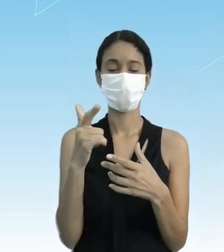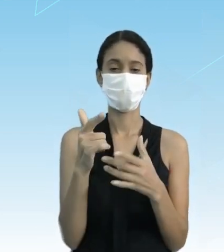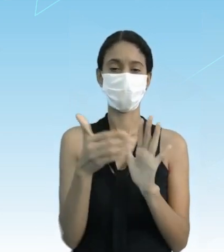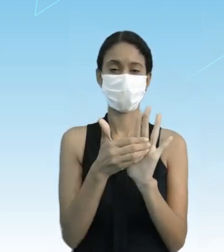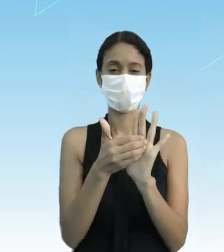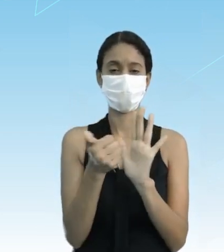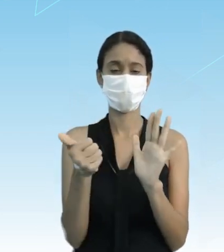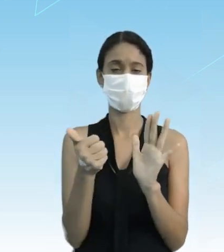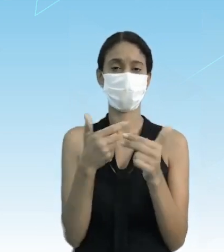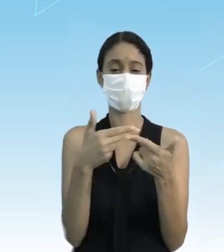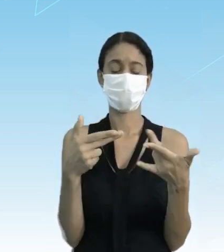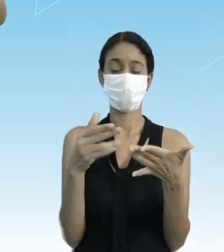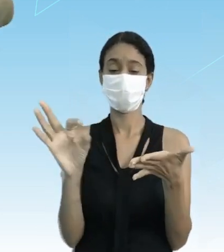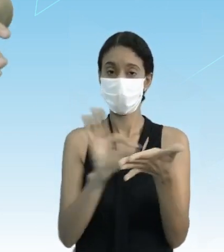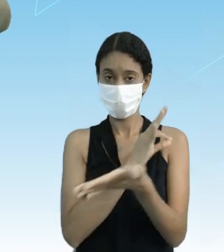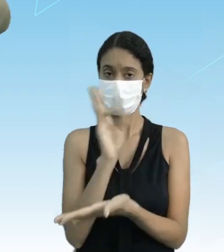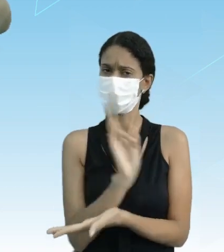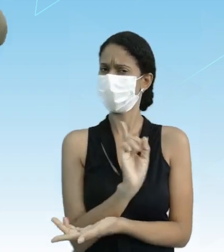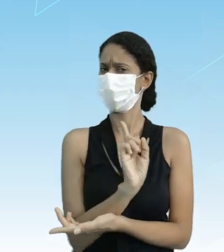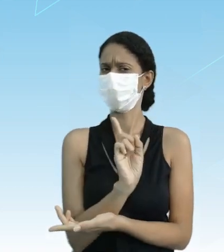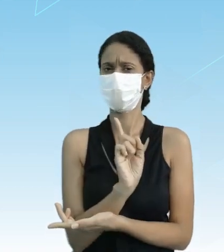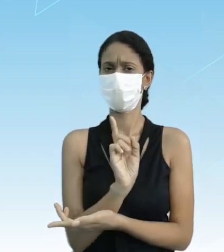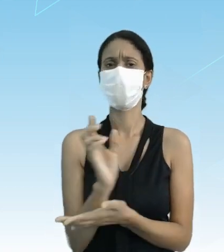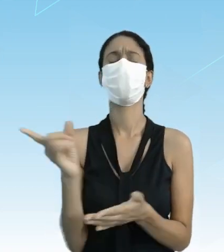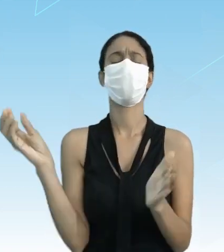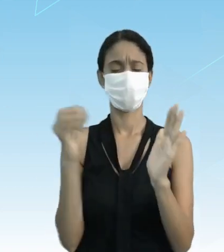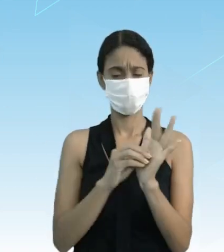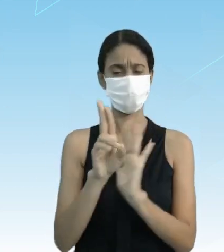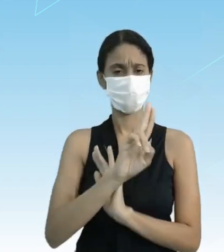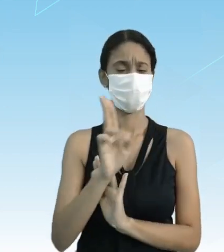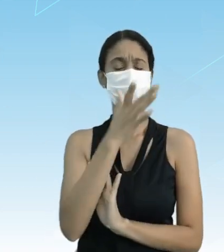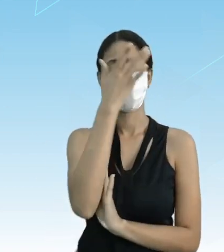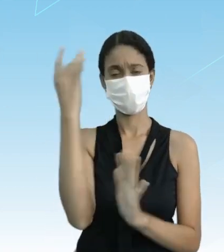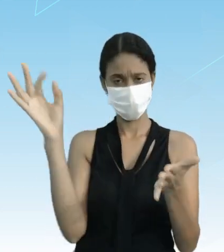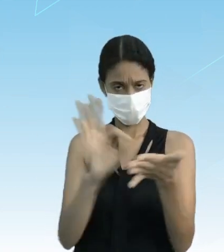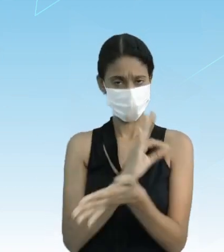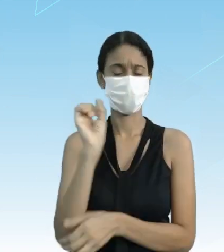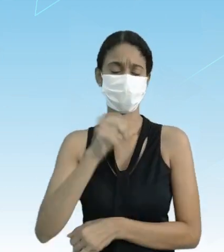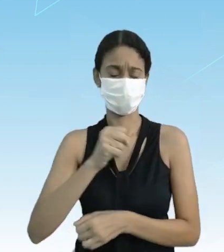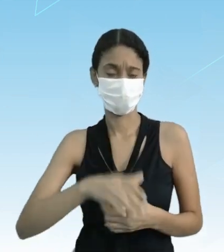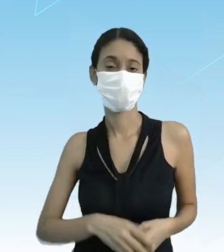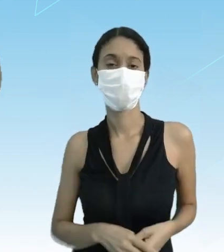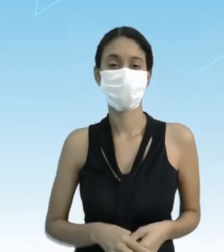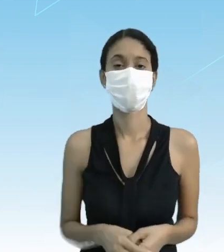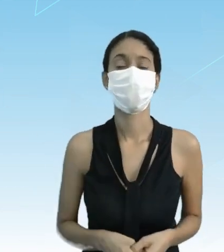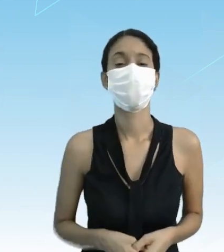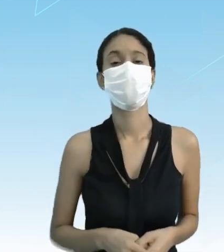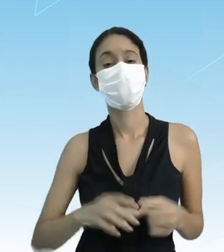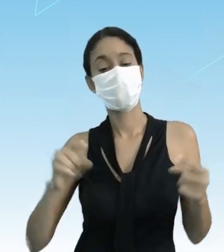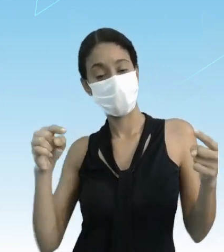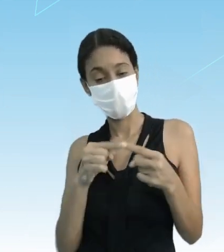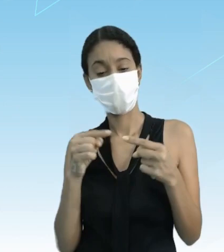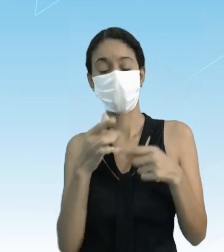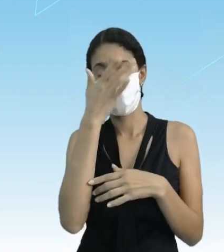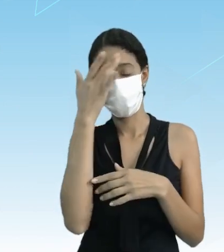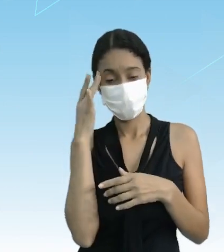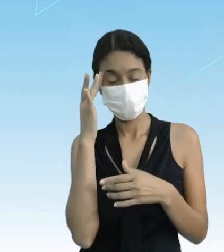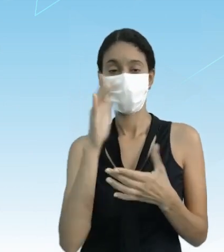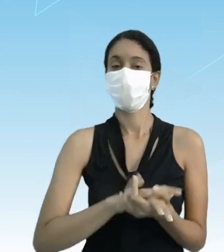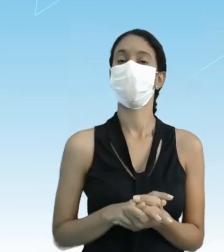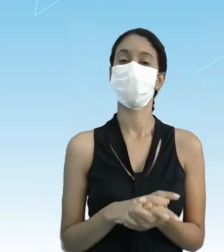apagamento. Apagamento é você retirar a autoria. Então, de acordo com, conforme. Então, as